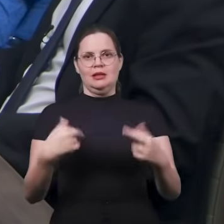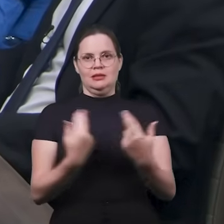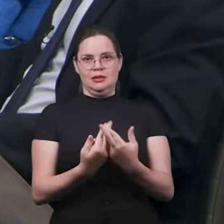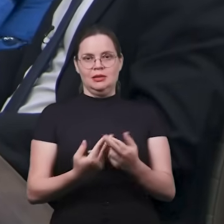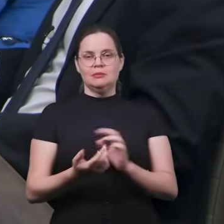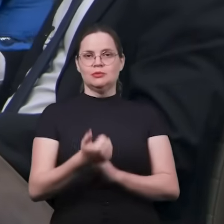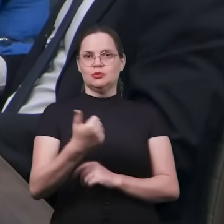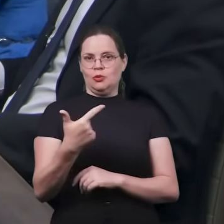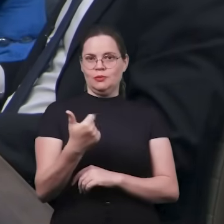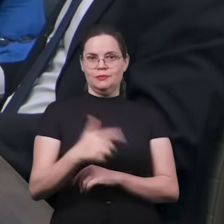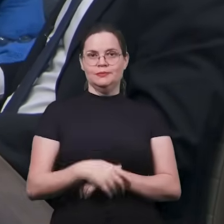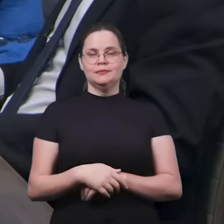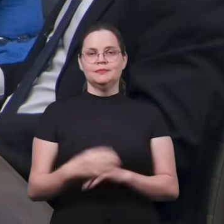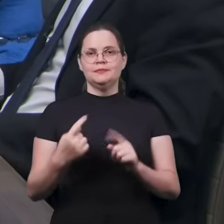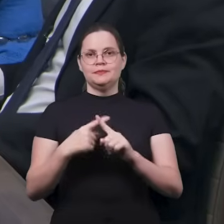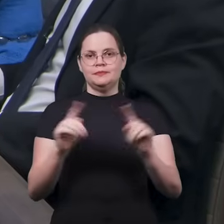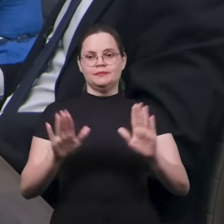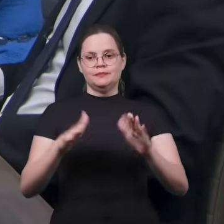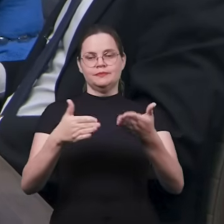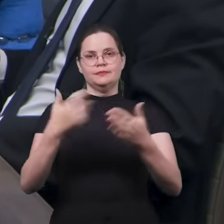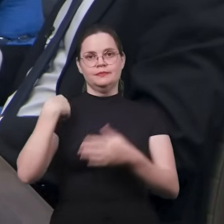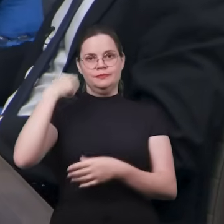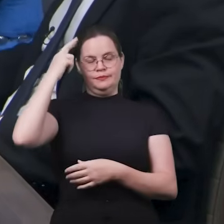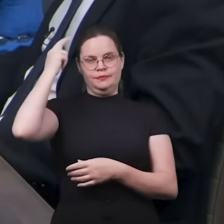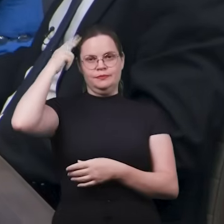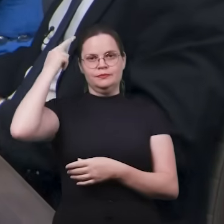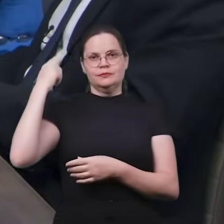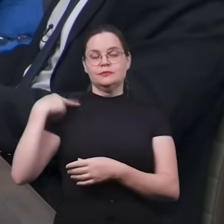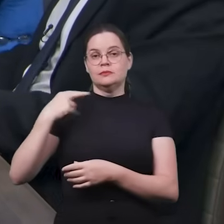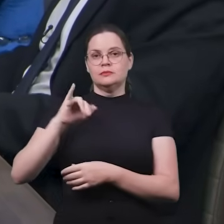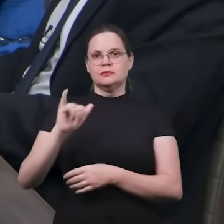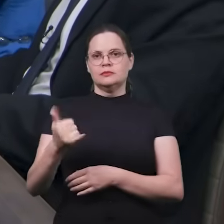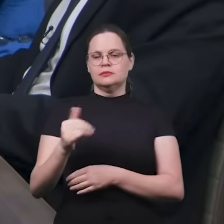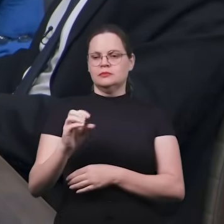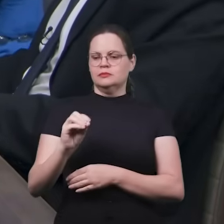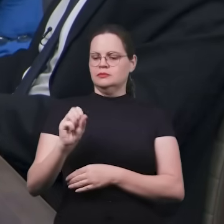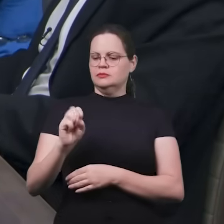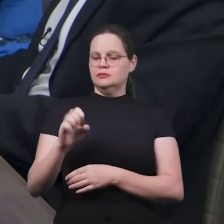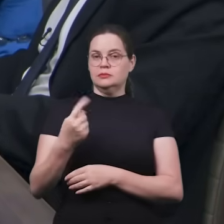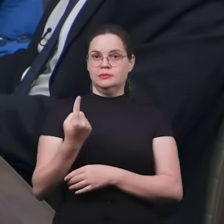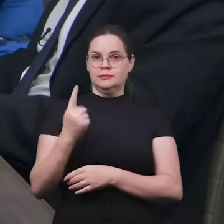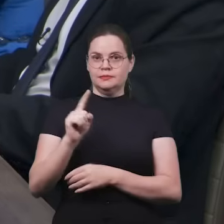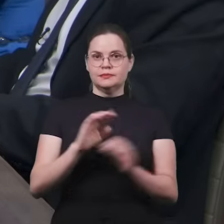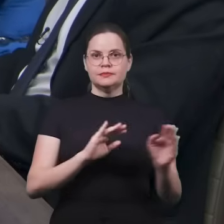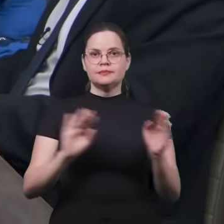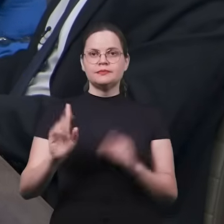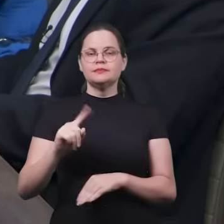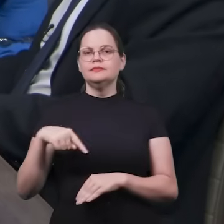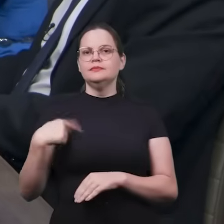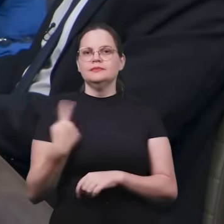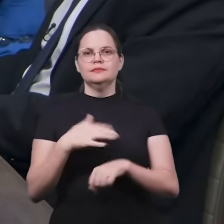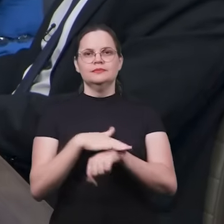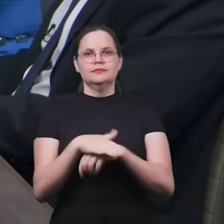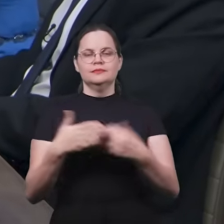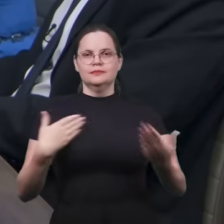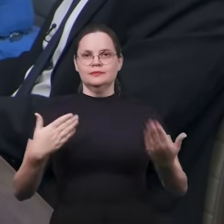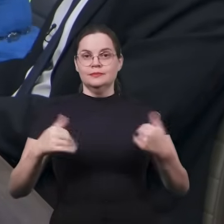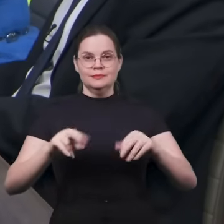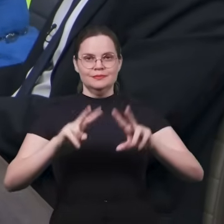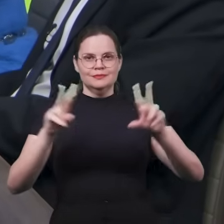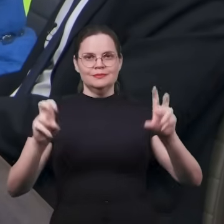representadas, especialmente a respeito de José. Então nós queremos conversar um pouco sobre